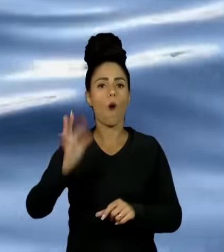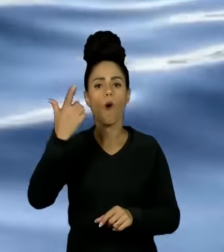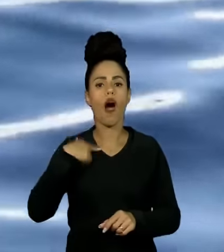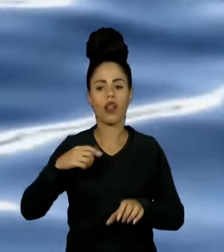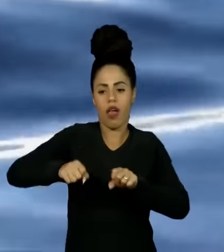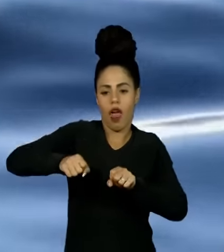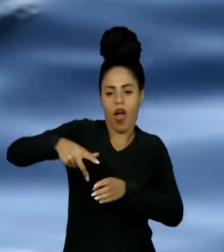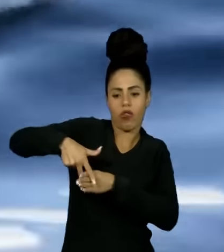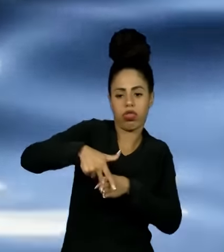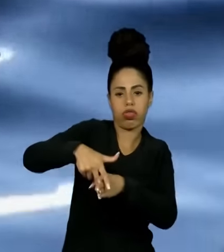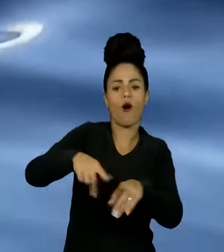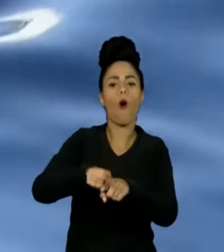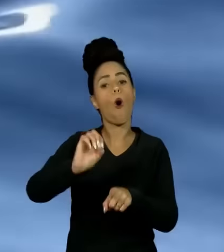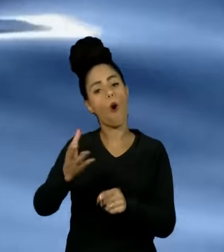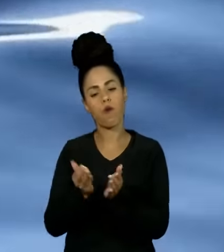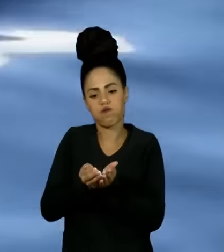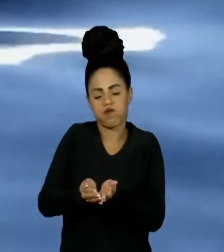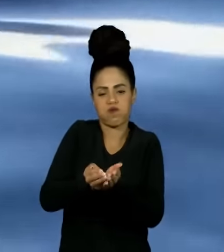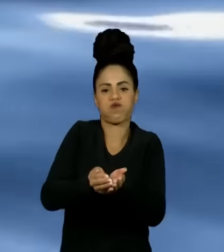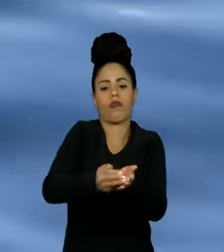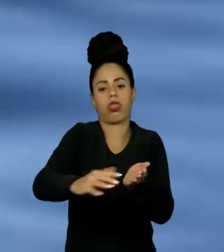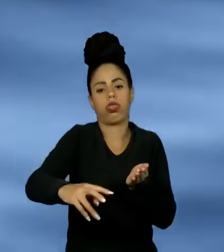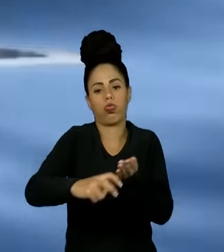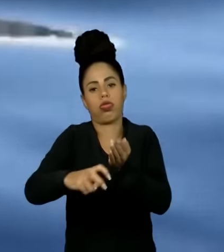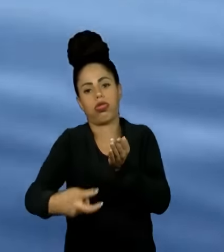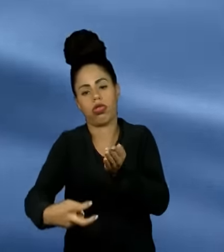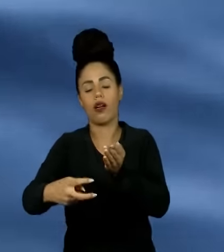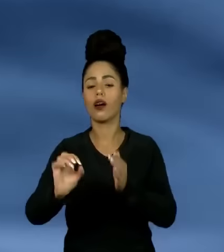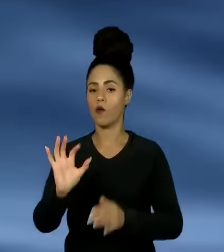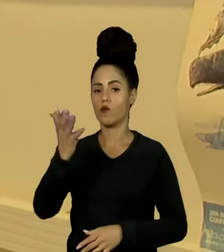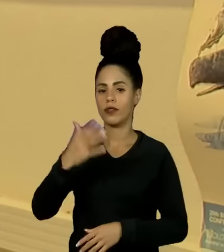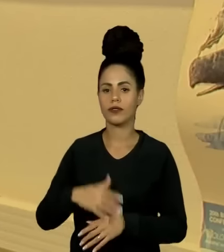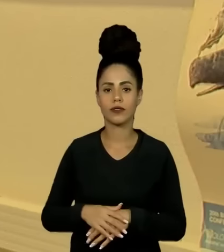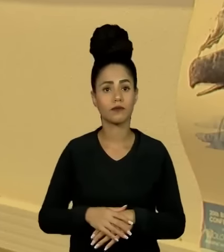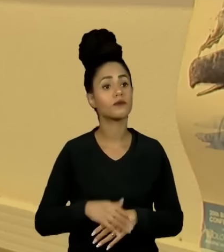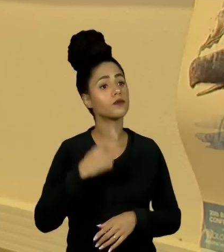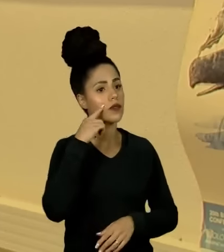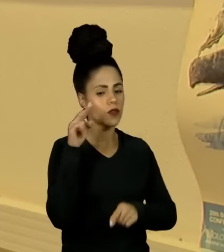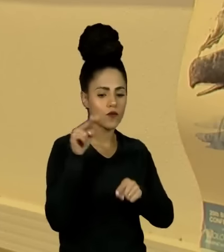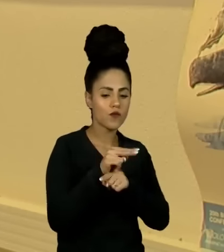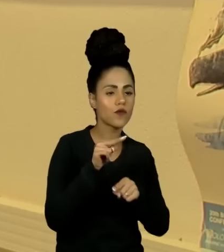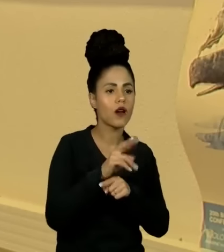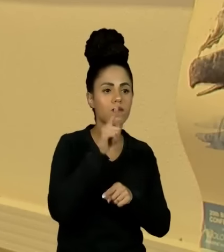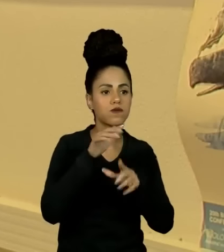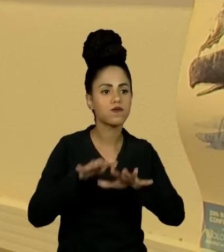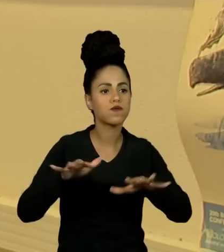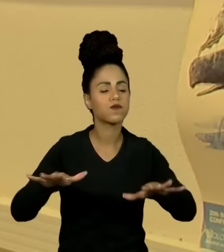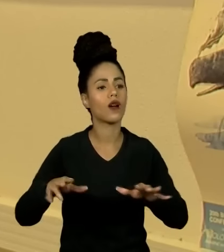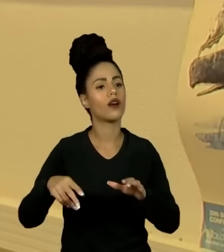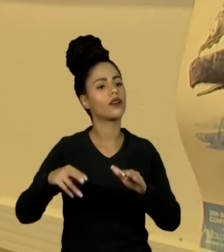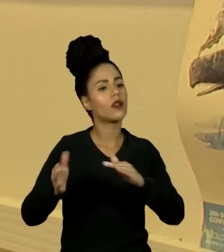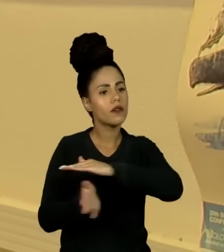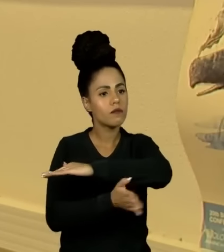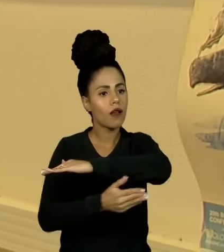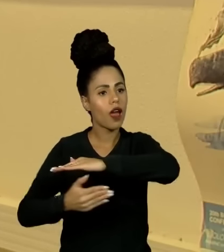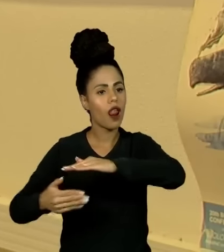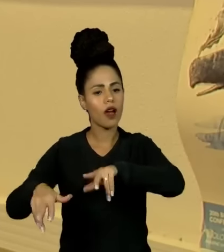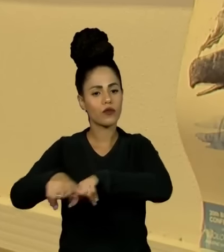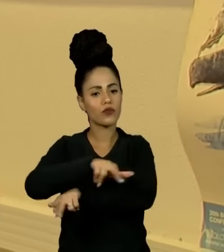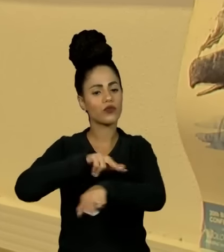por embarcações. A garantia da proteção dos ecossistemas marinhos e da diversidade biológica que se encontra